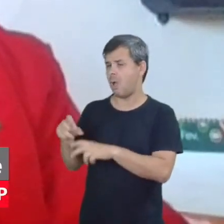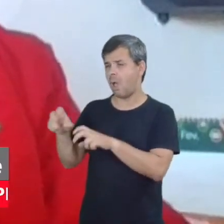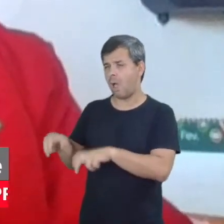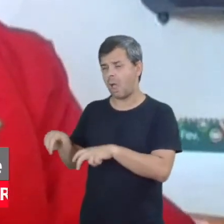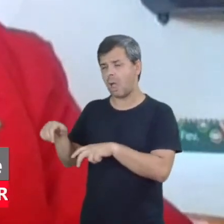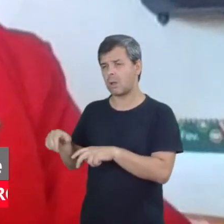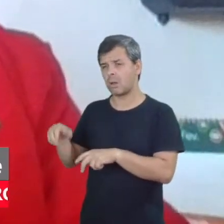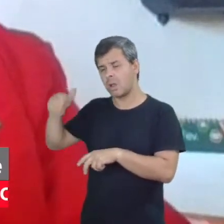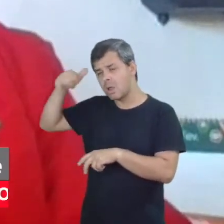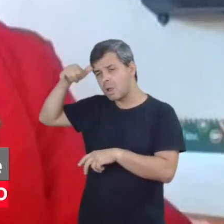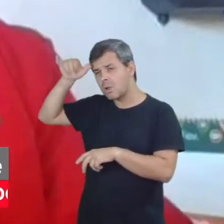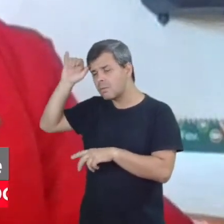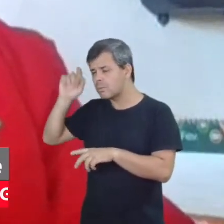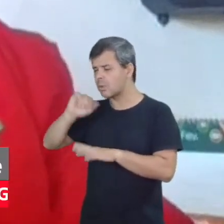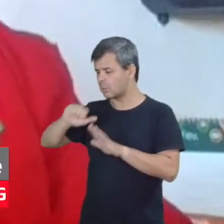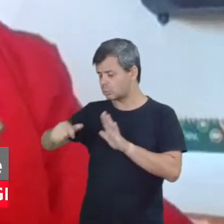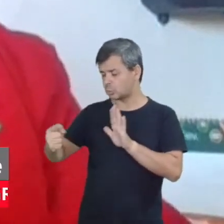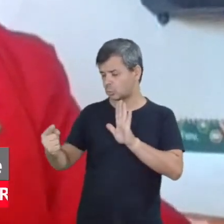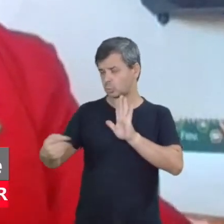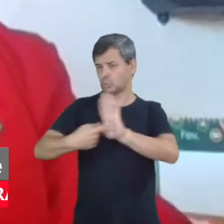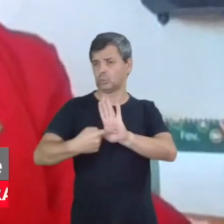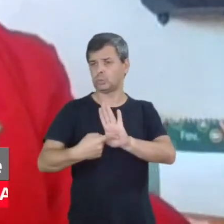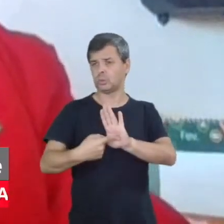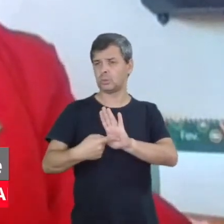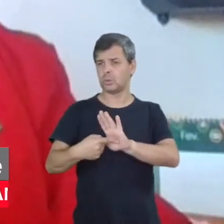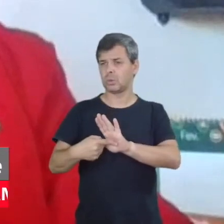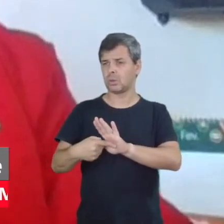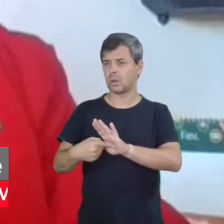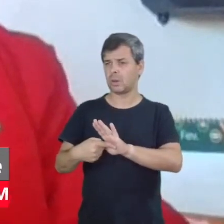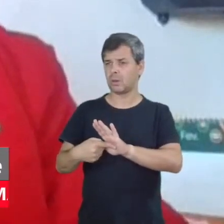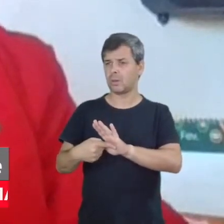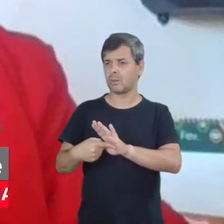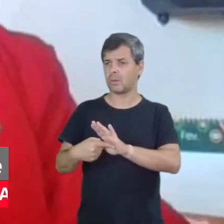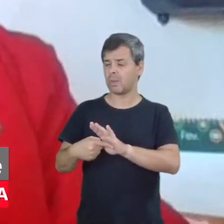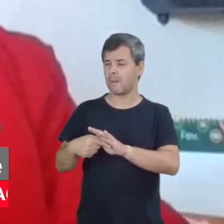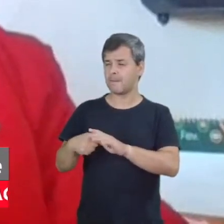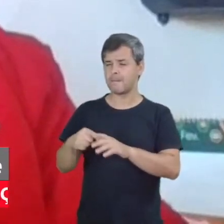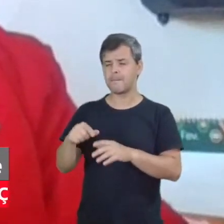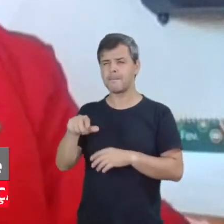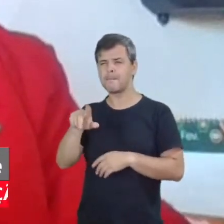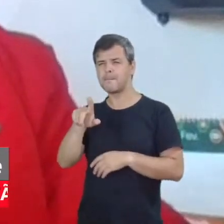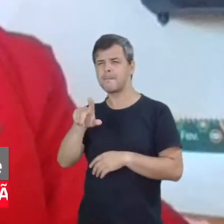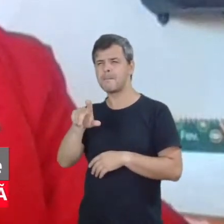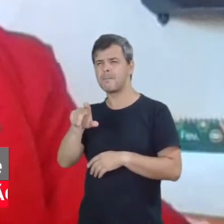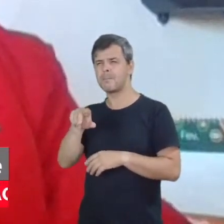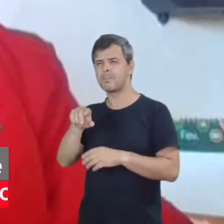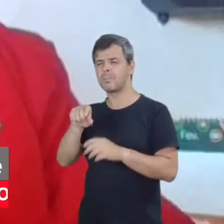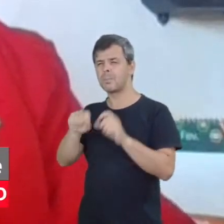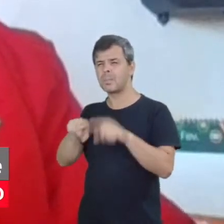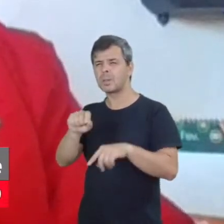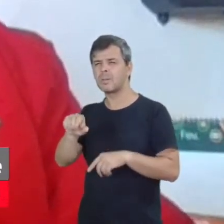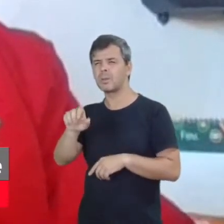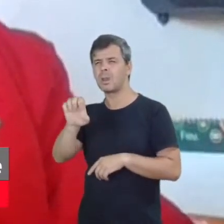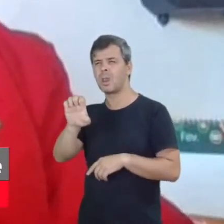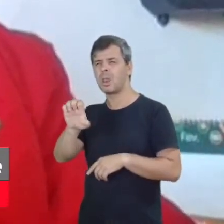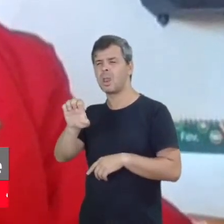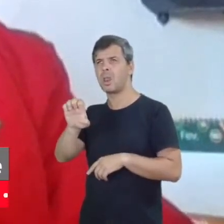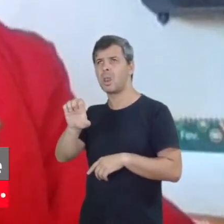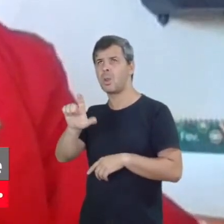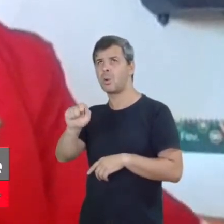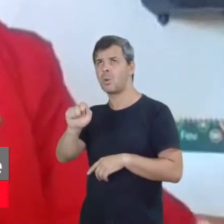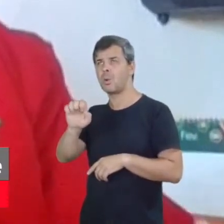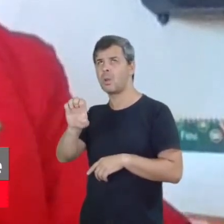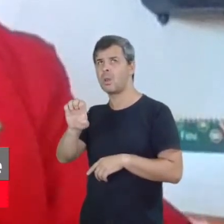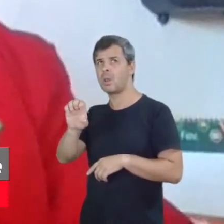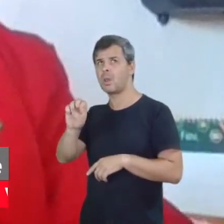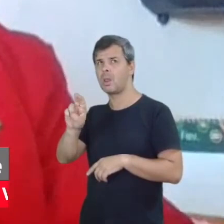que nós denunciávamos, que era a plantação do eucalipto na metade sul, no bioma Pampa, a destruição do bioma Pampa. Então, do ponto de